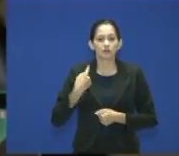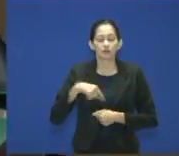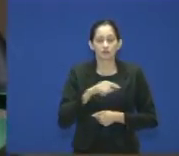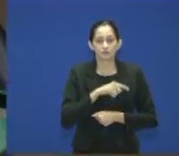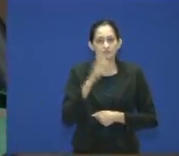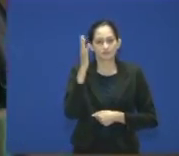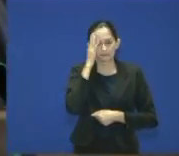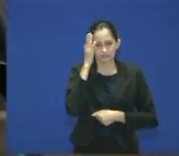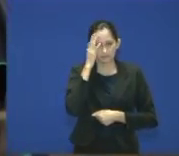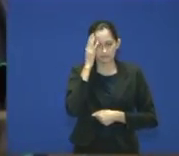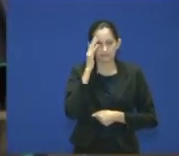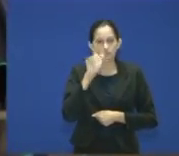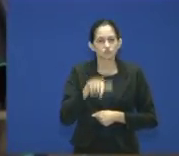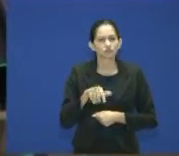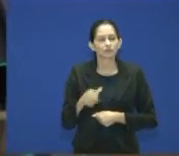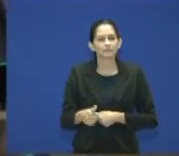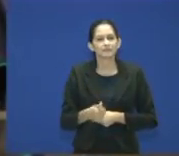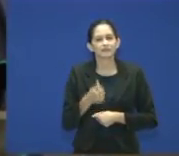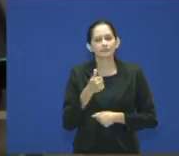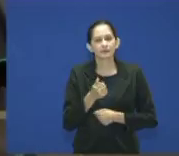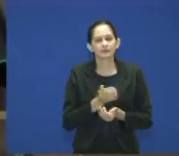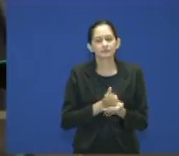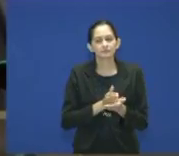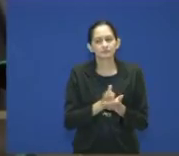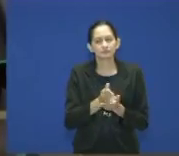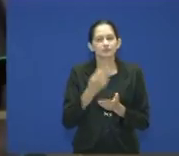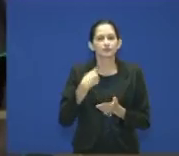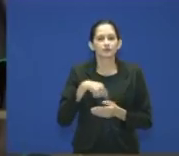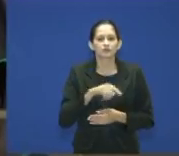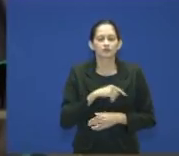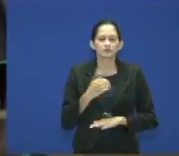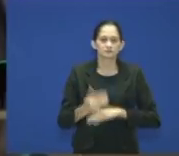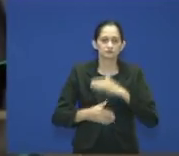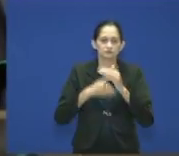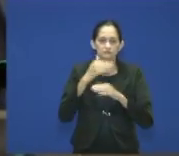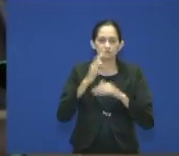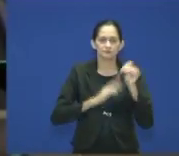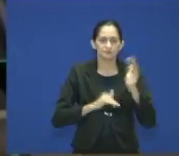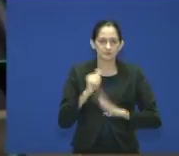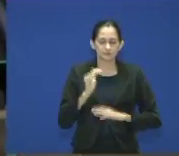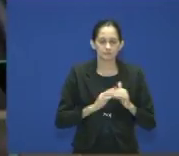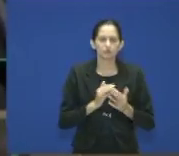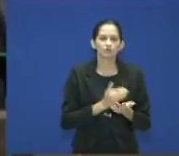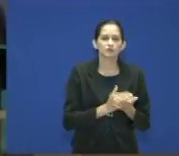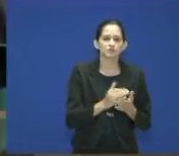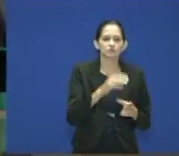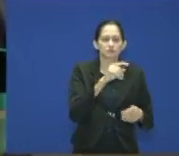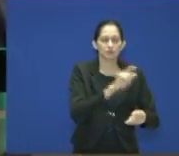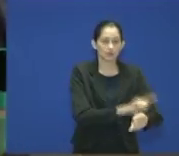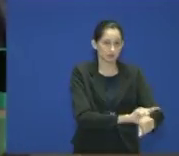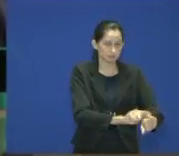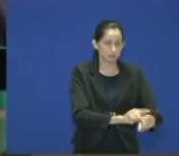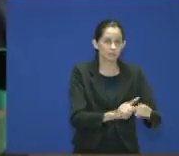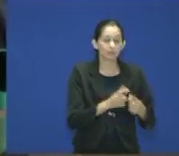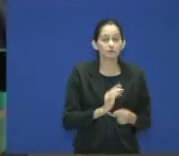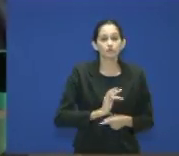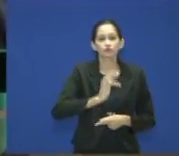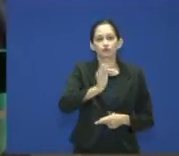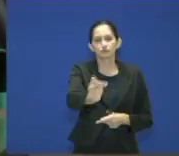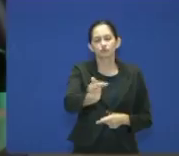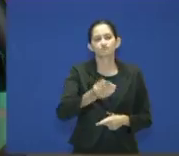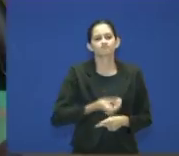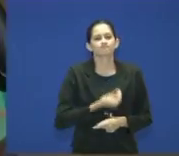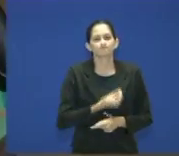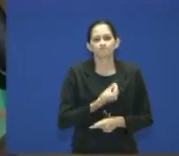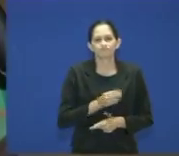que esse é apenas um dos primeiros passos em nossa formação, que apenas se iniciou na graduação, mas que deverá seguir por toda a